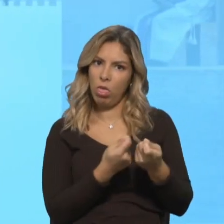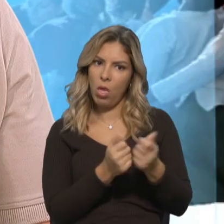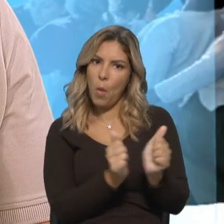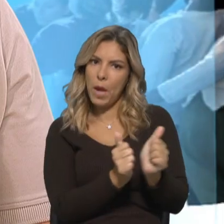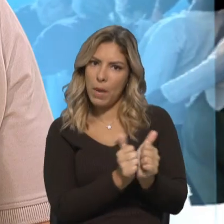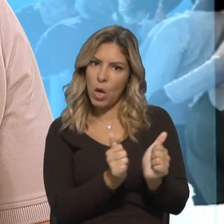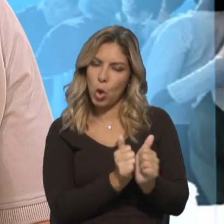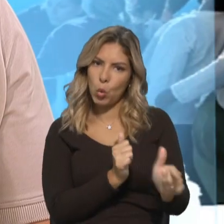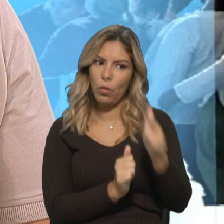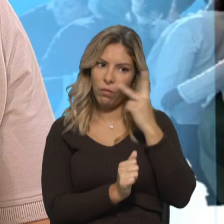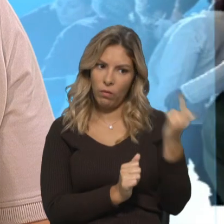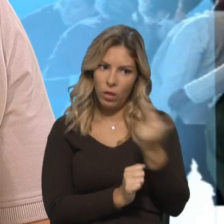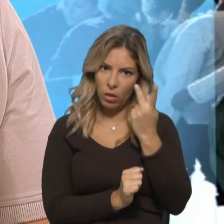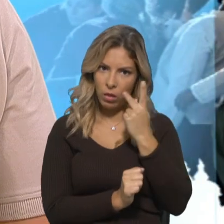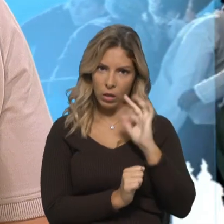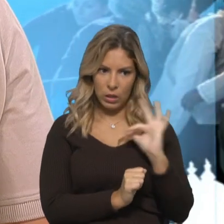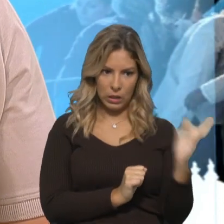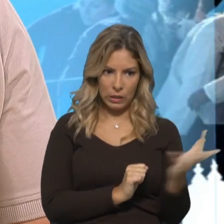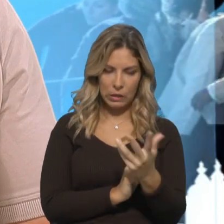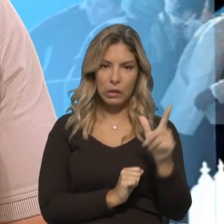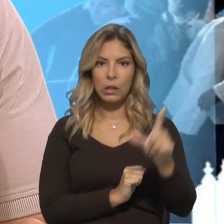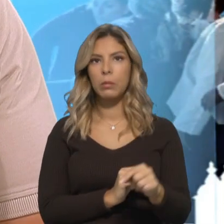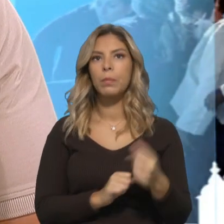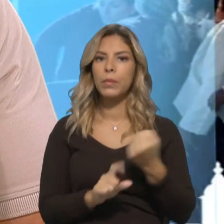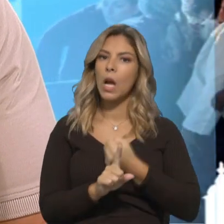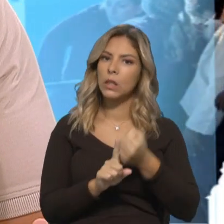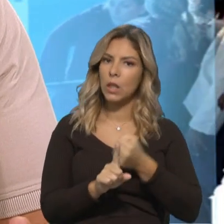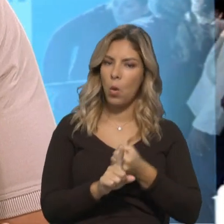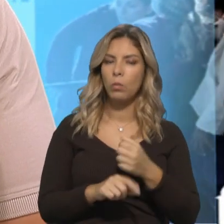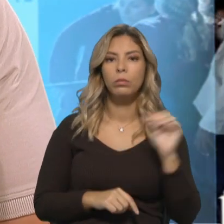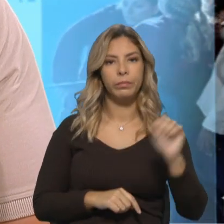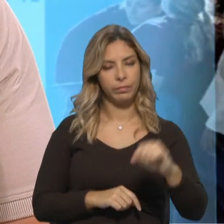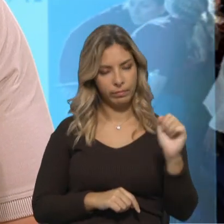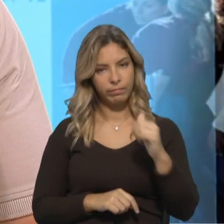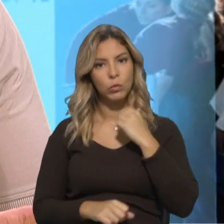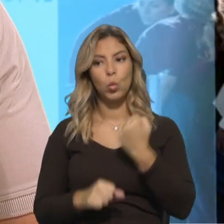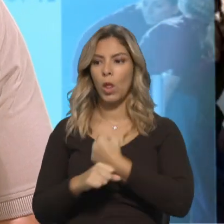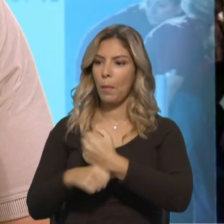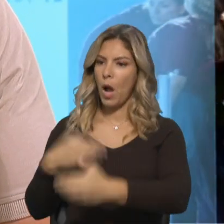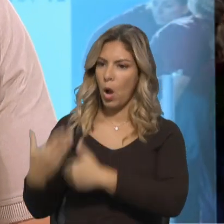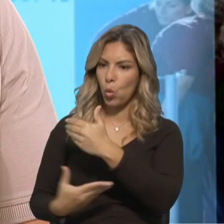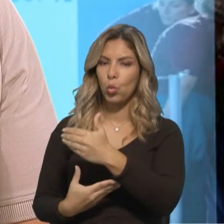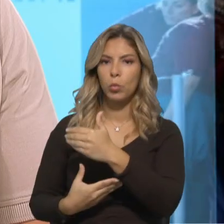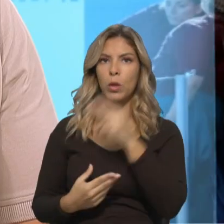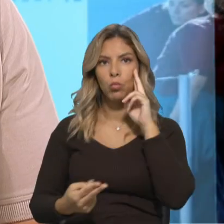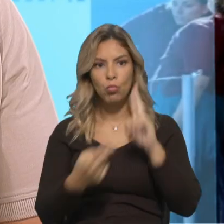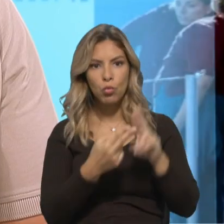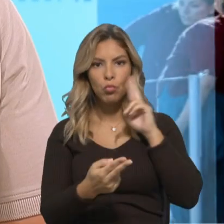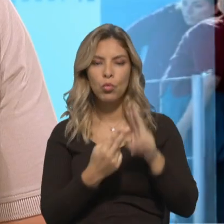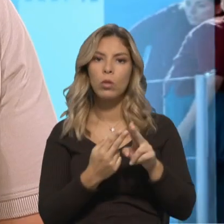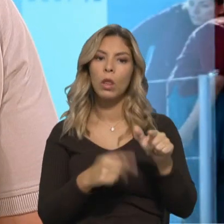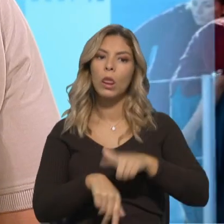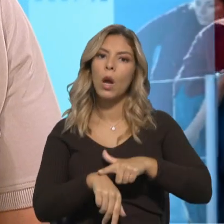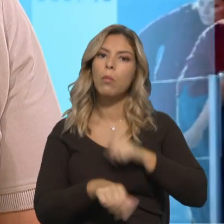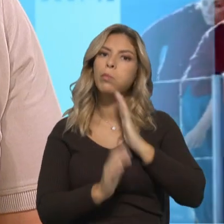realidade de vida e de ação dos missionários? Sim. Nós temos os nossos trabalhos e nós encontramos várias vezes em momentos de oração e